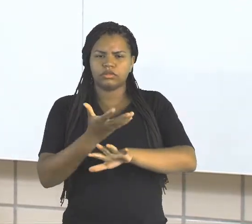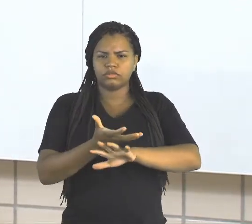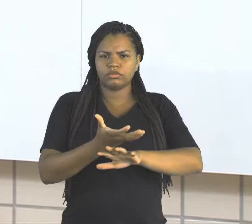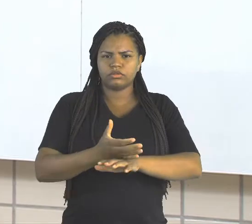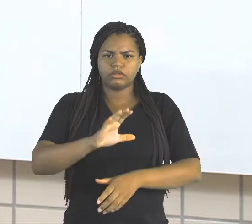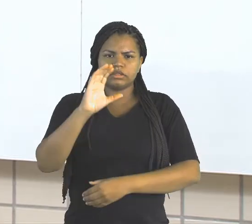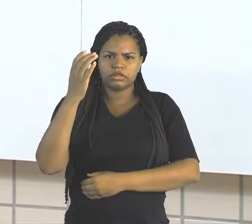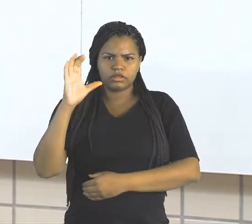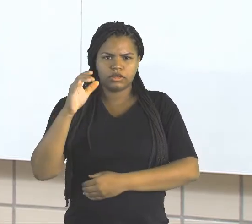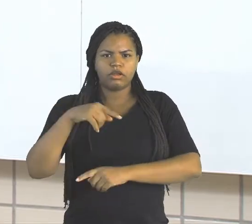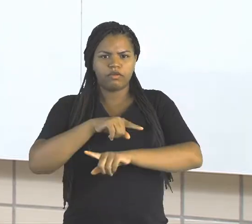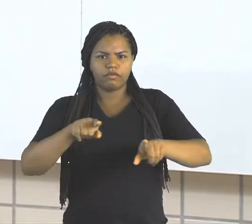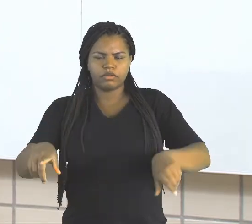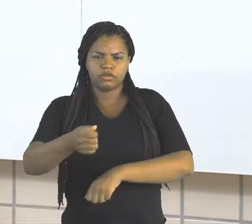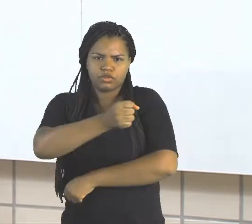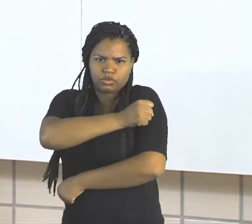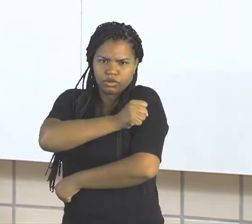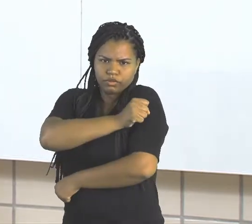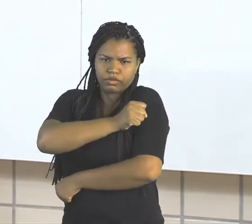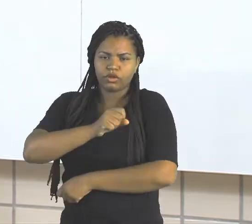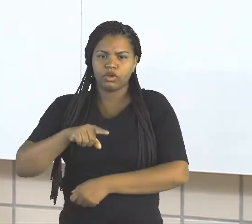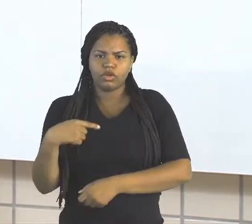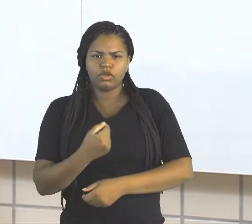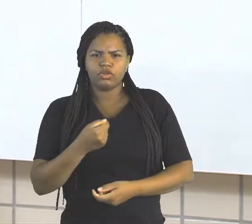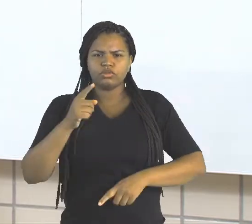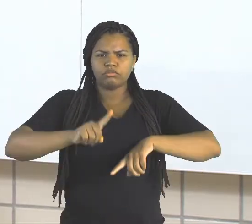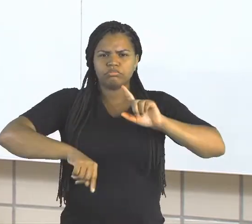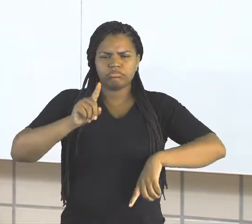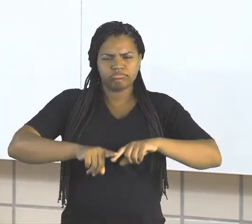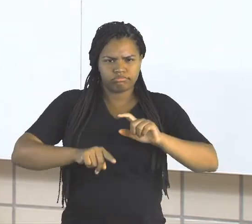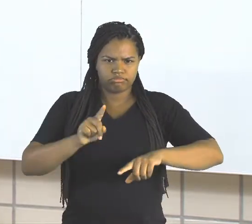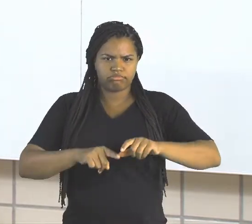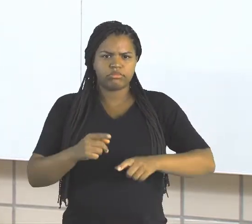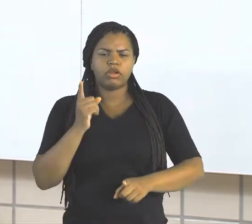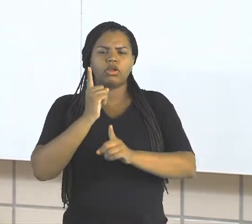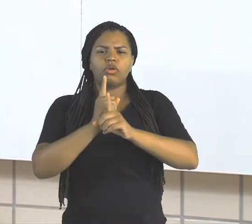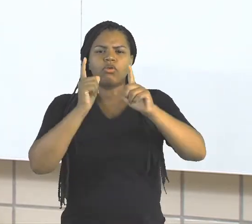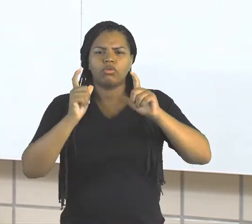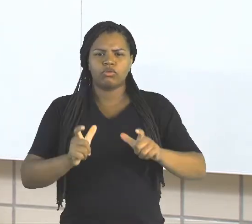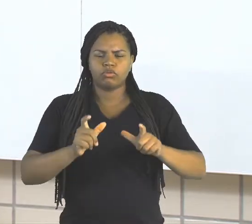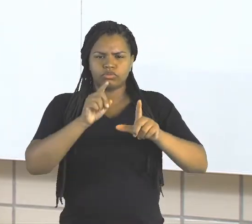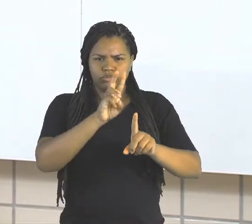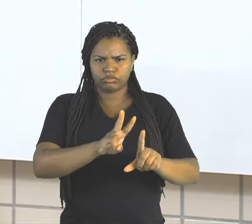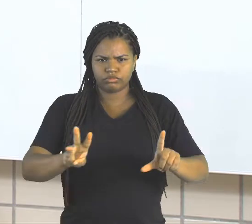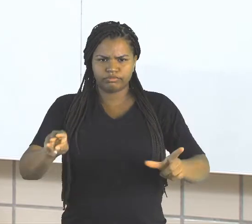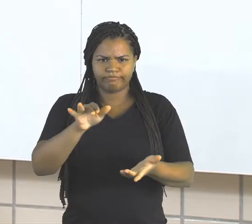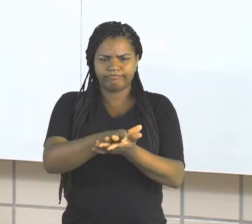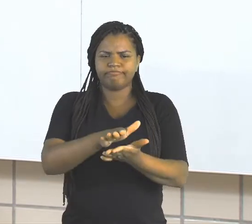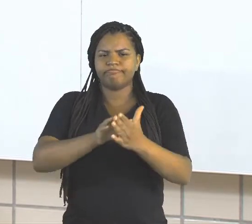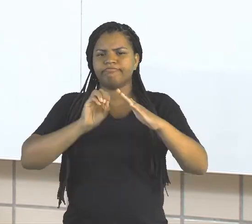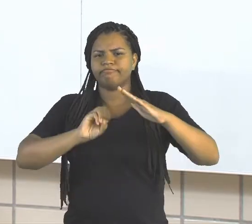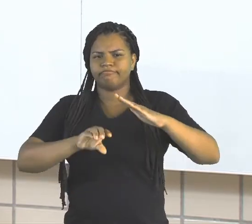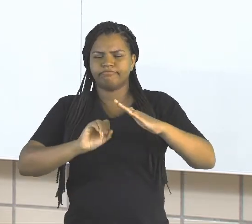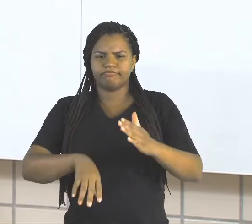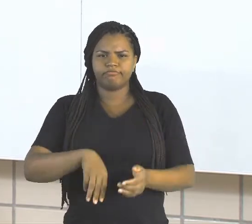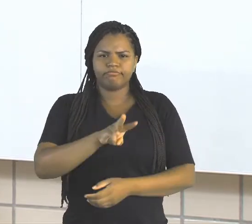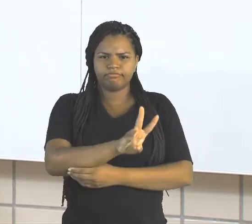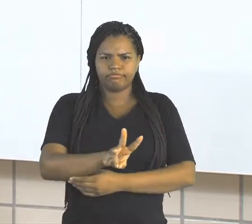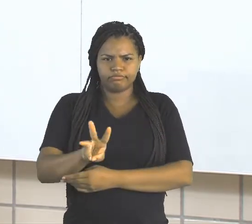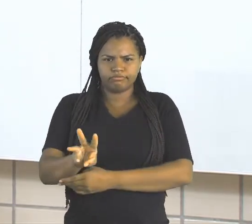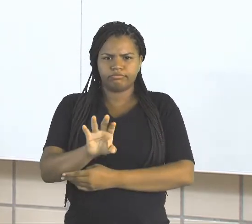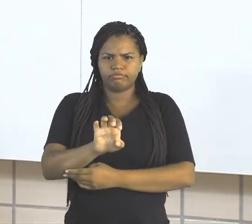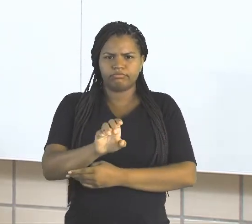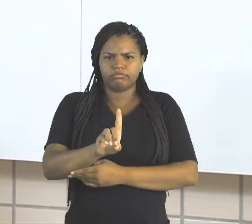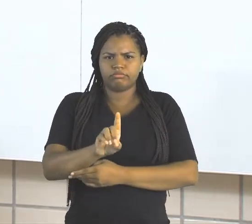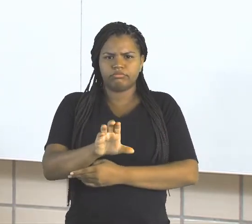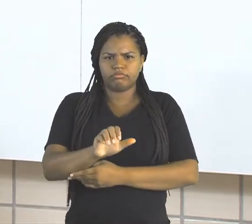do 8º ano. Todos os nossos materiais vocês podem encontrar na plataforma Palmas Homeschool, no endereço